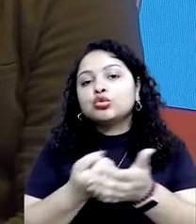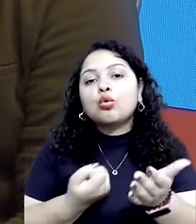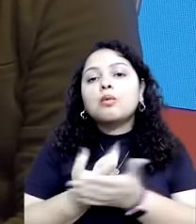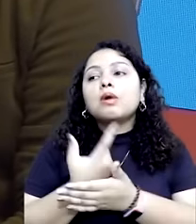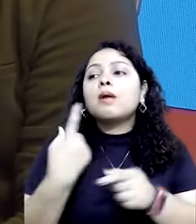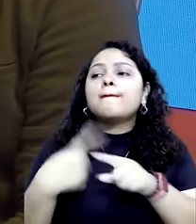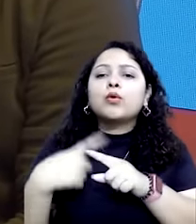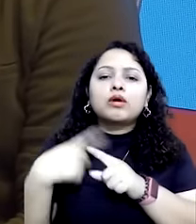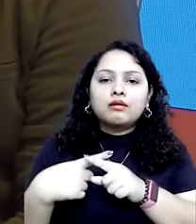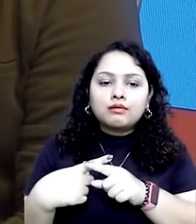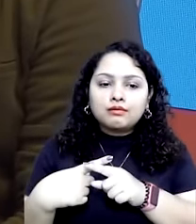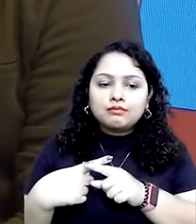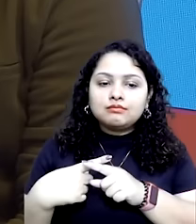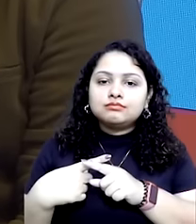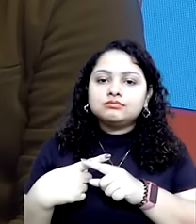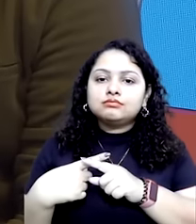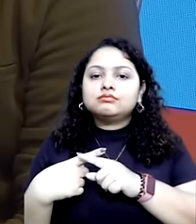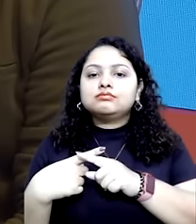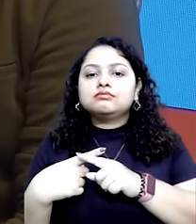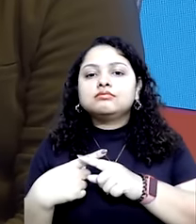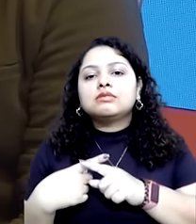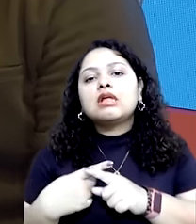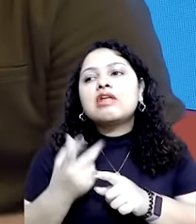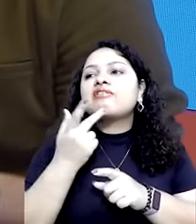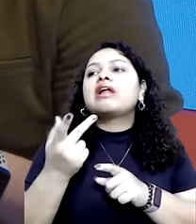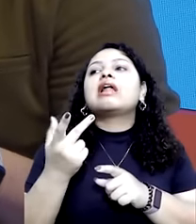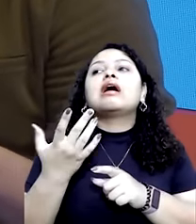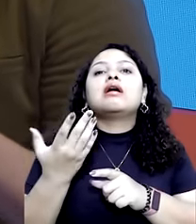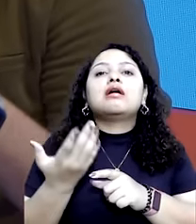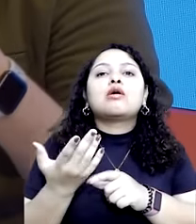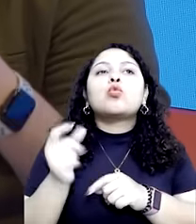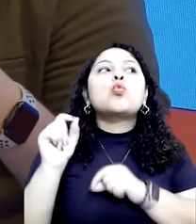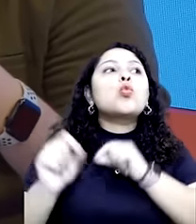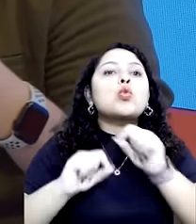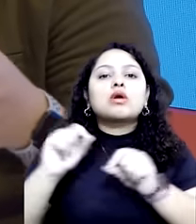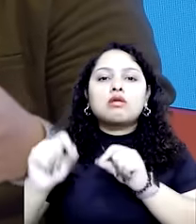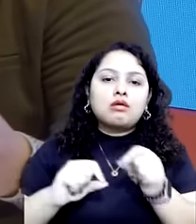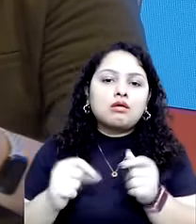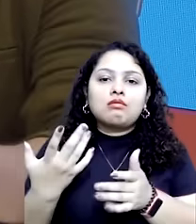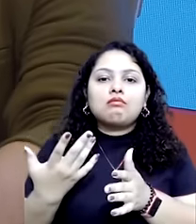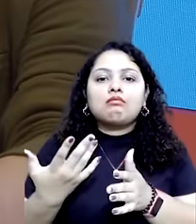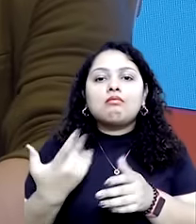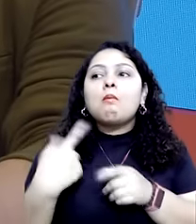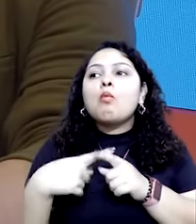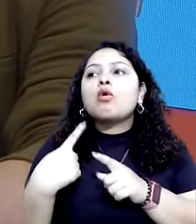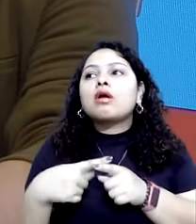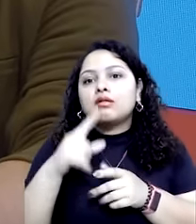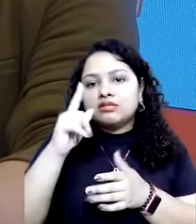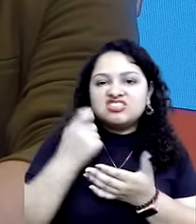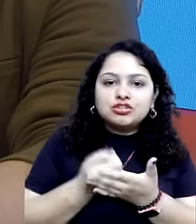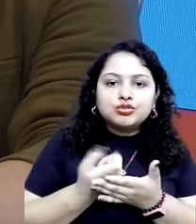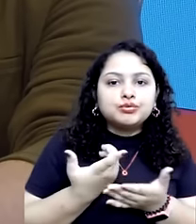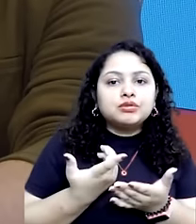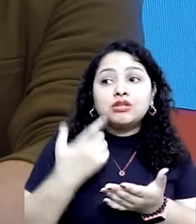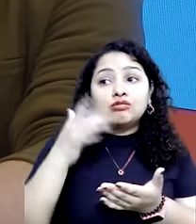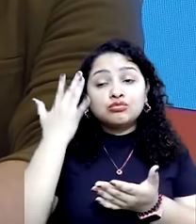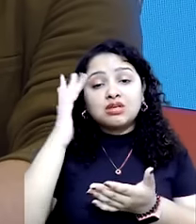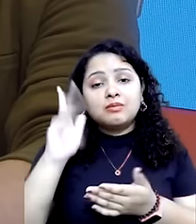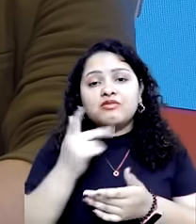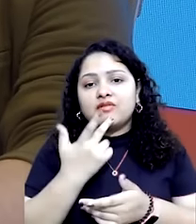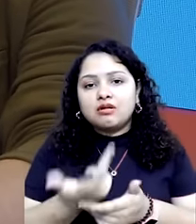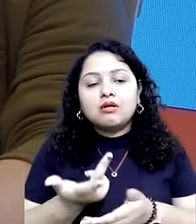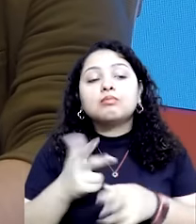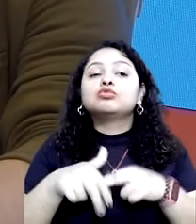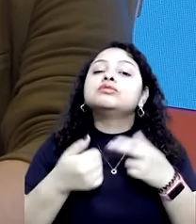a tomar a decisão dificilmente ele vai saber dizer o que foi exatamente o que levou ele a tomar a decisão daí a